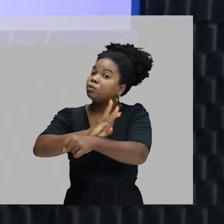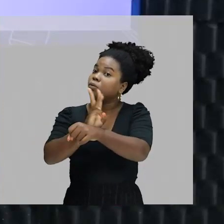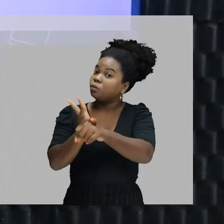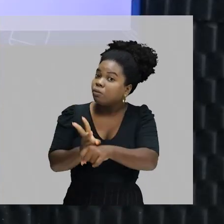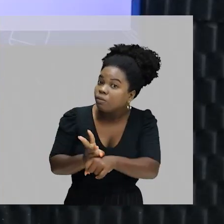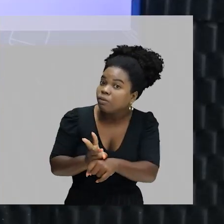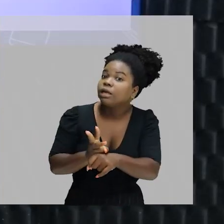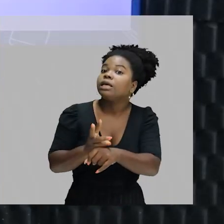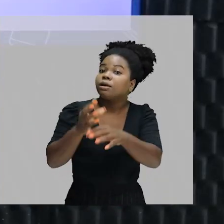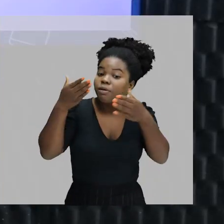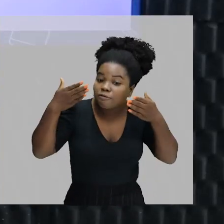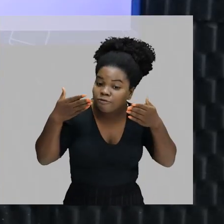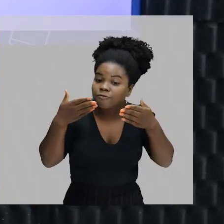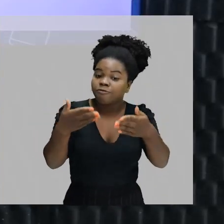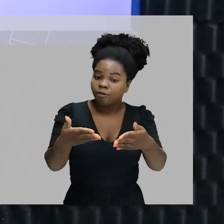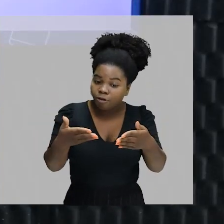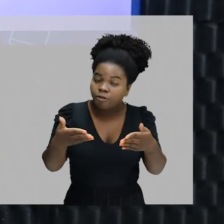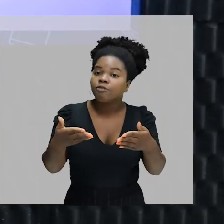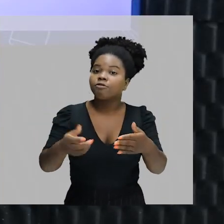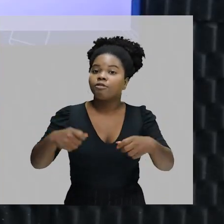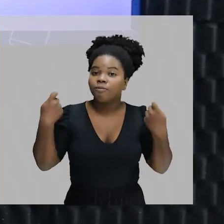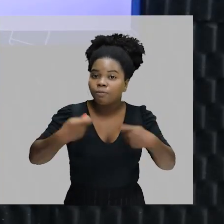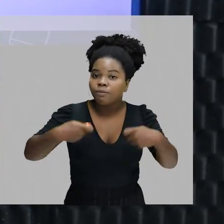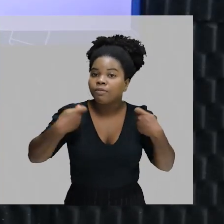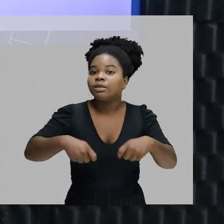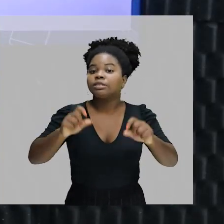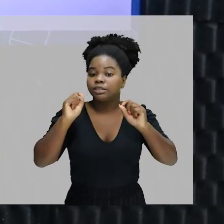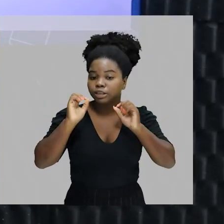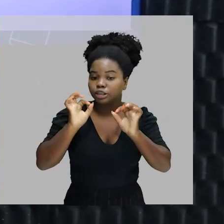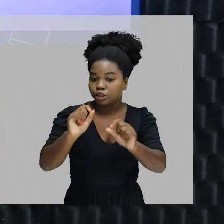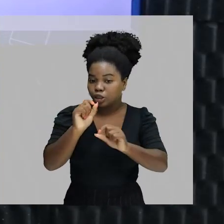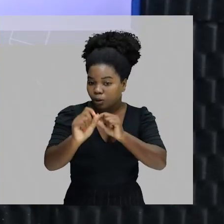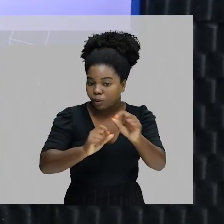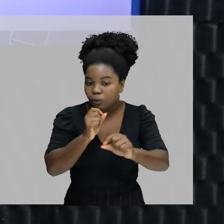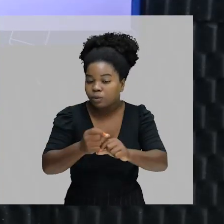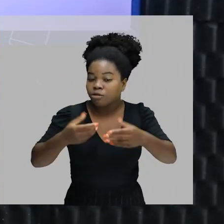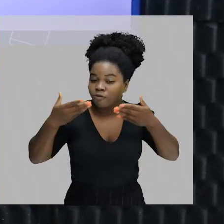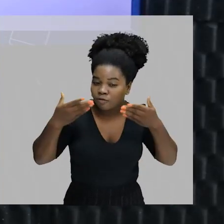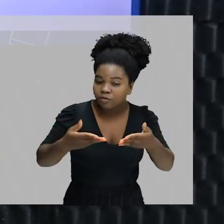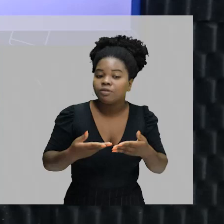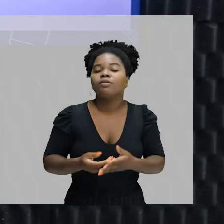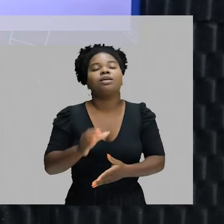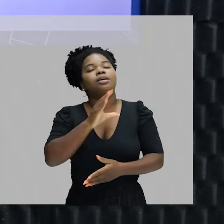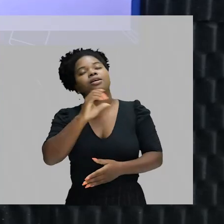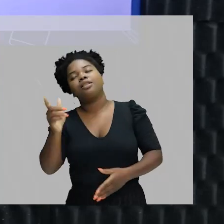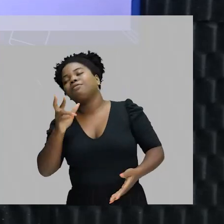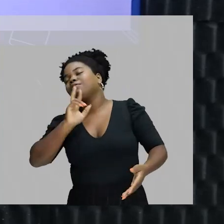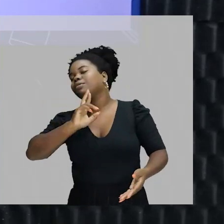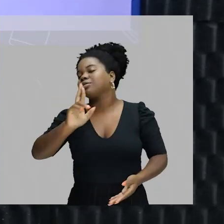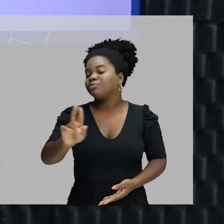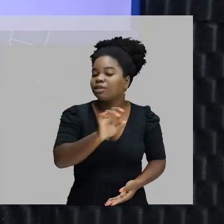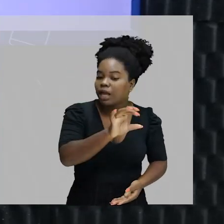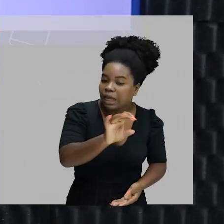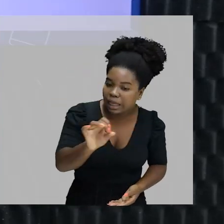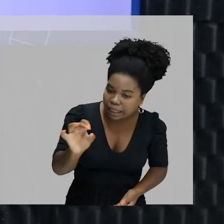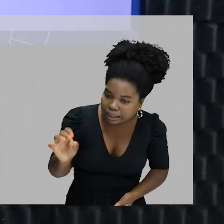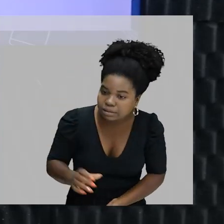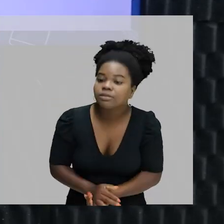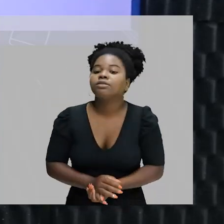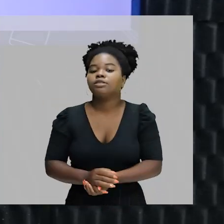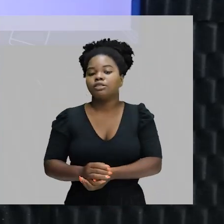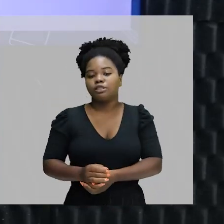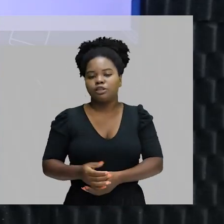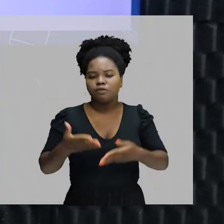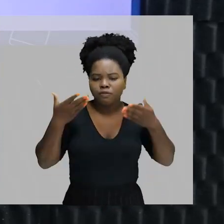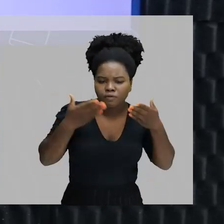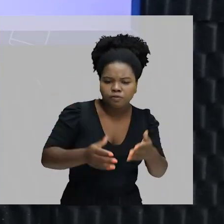muita atenção, beleza? Então, tu precisa, estar atento e, é claro, a gente vai responder as questões, né, abordando os principais